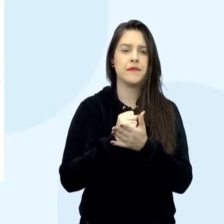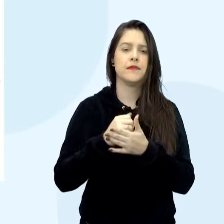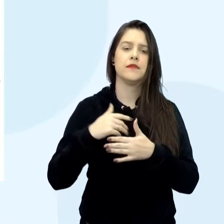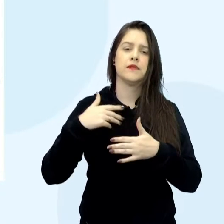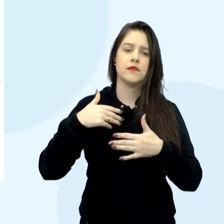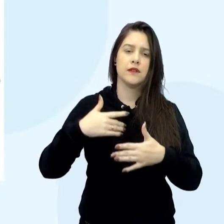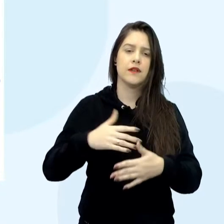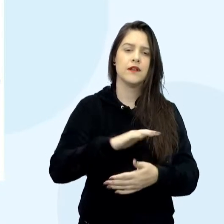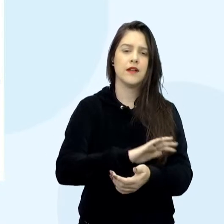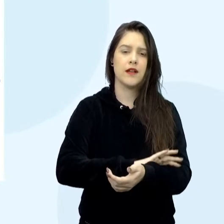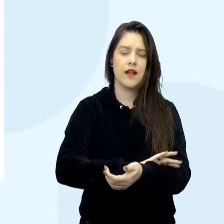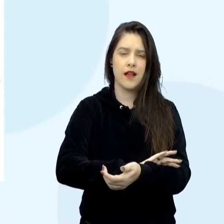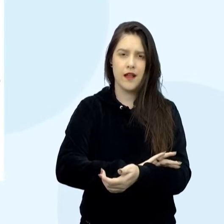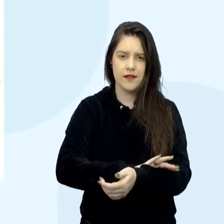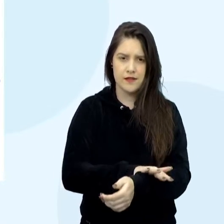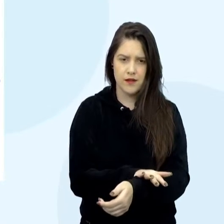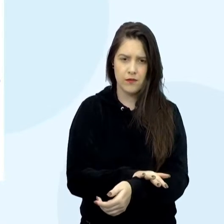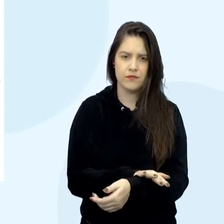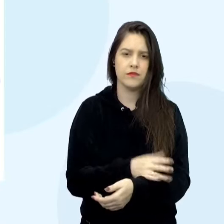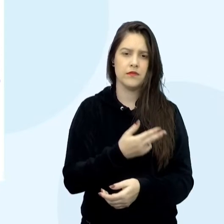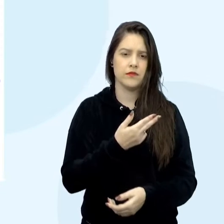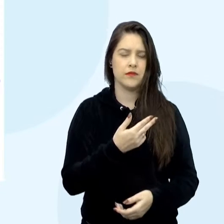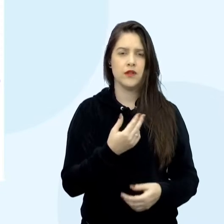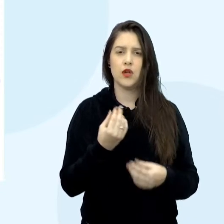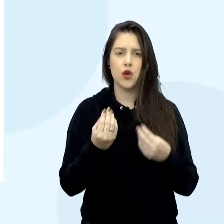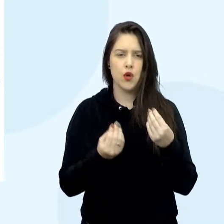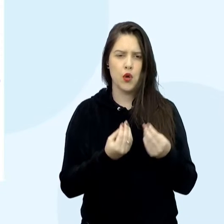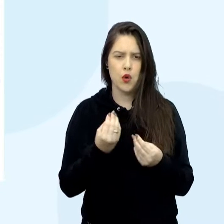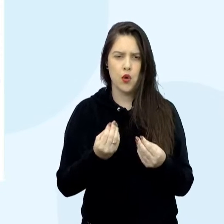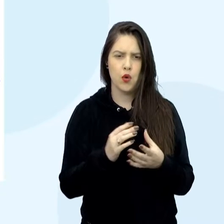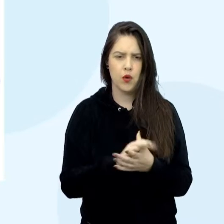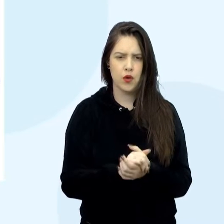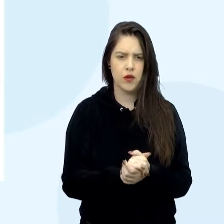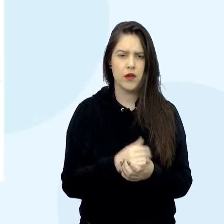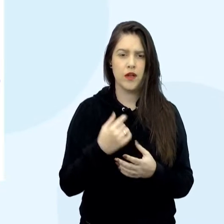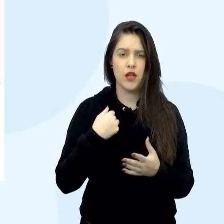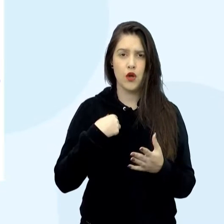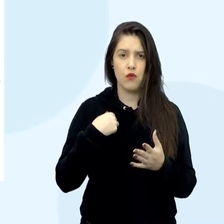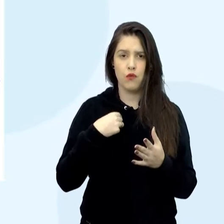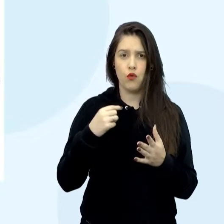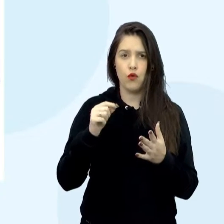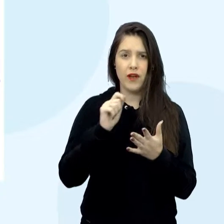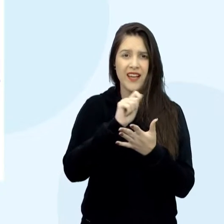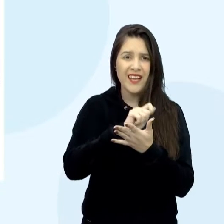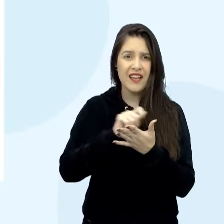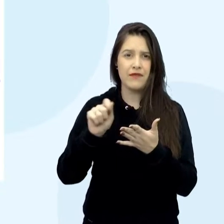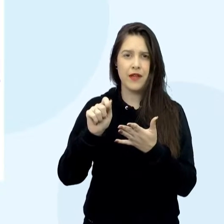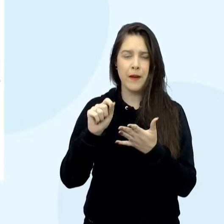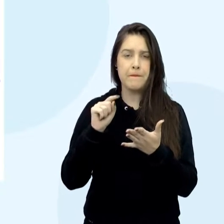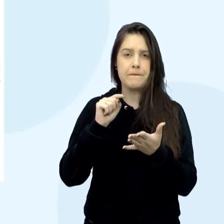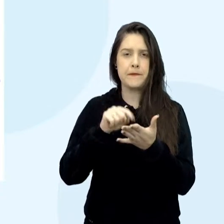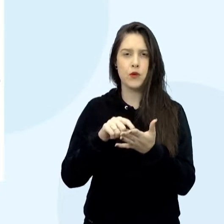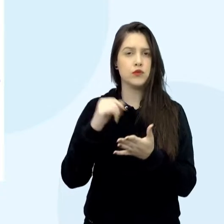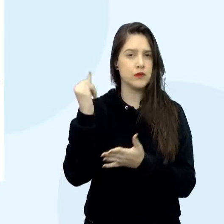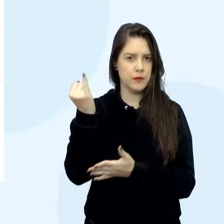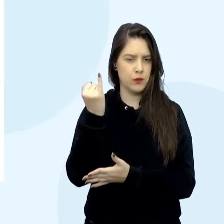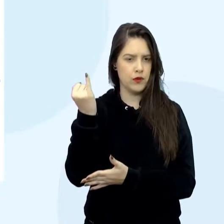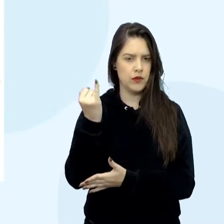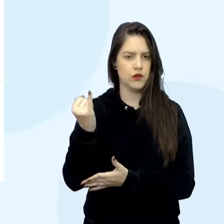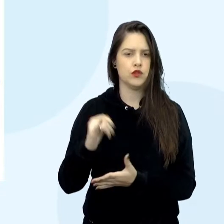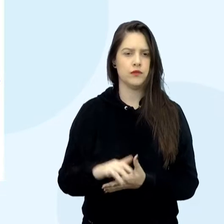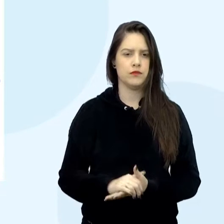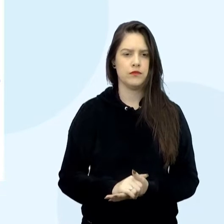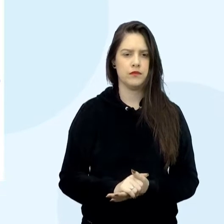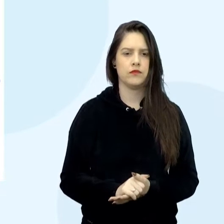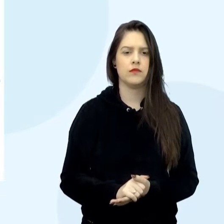de intolerância racial. Enquanto a minha leitura, eu vou destacar alguns pontos aqui, tá certo? Então, a questão